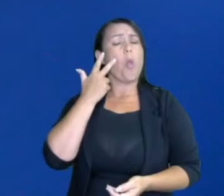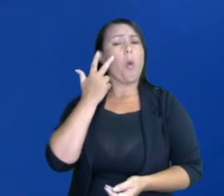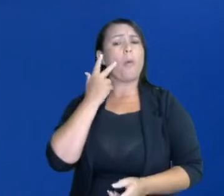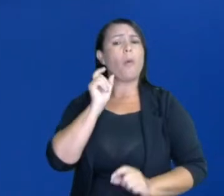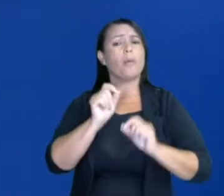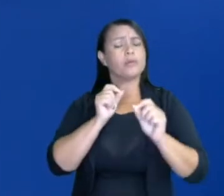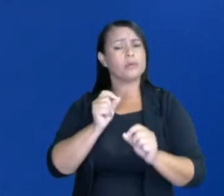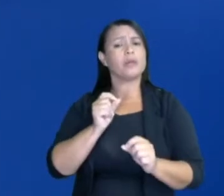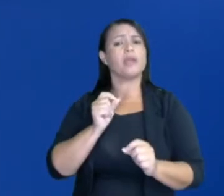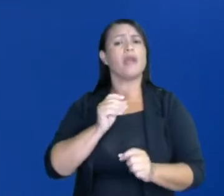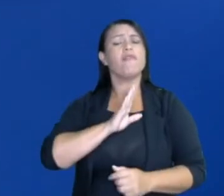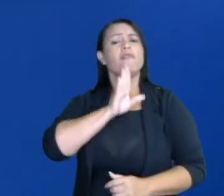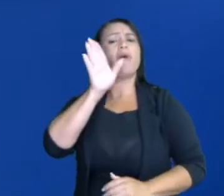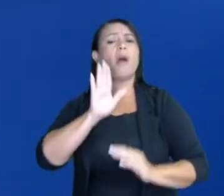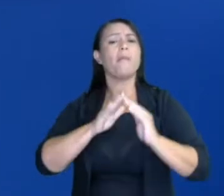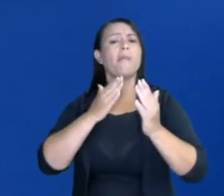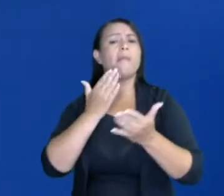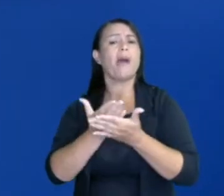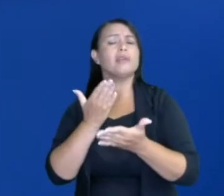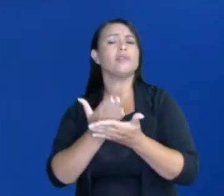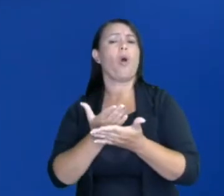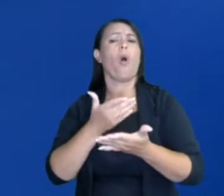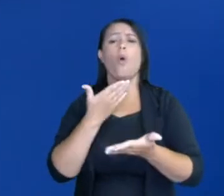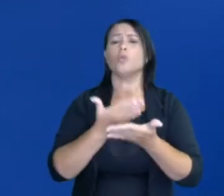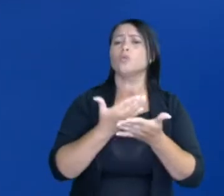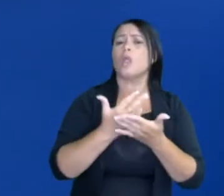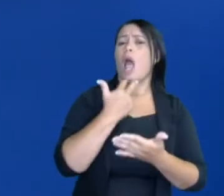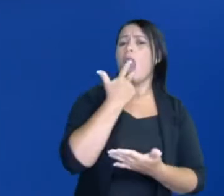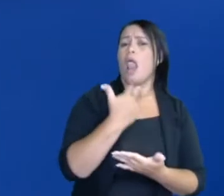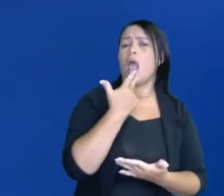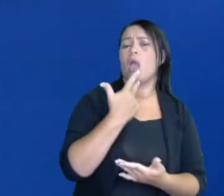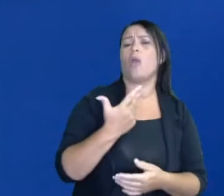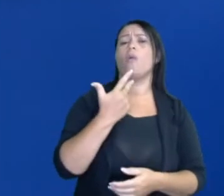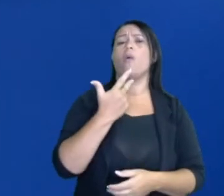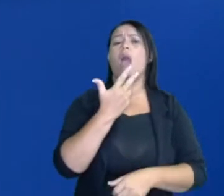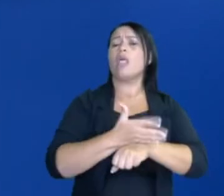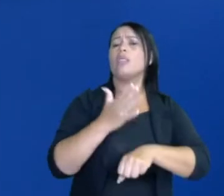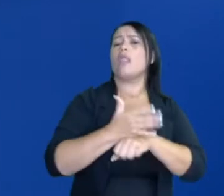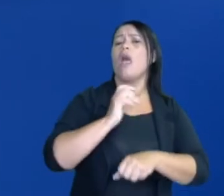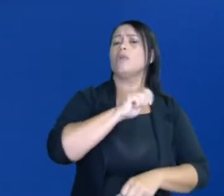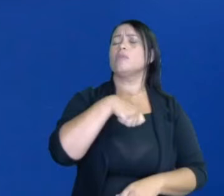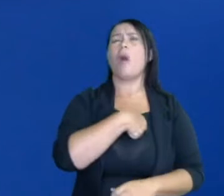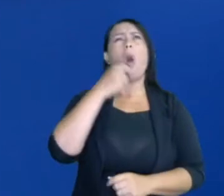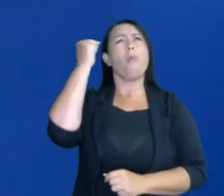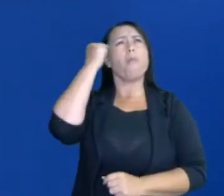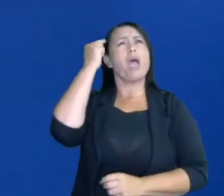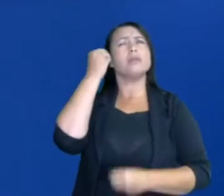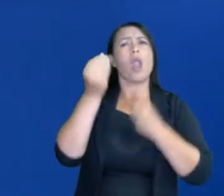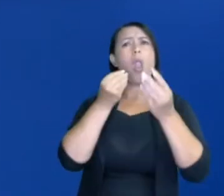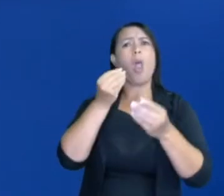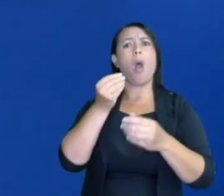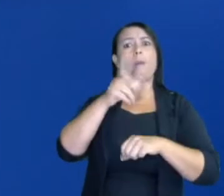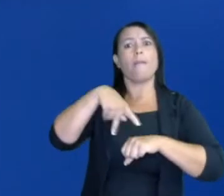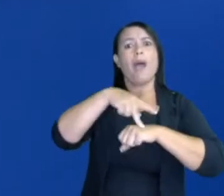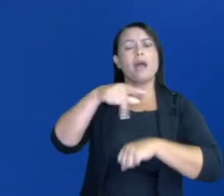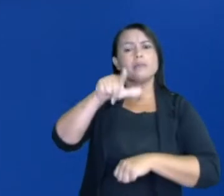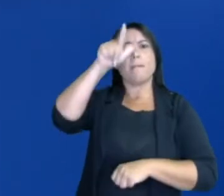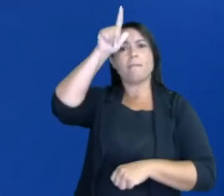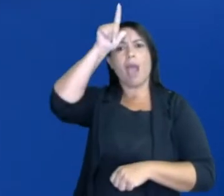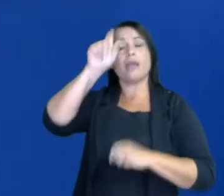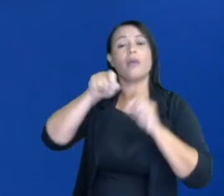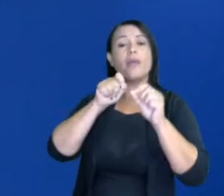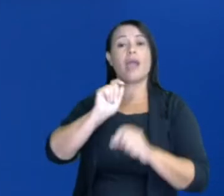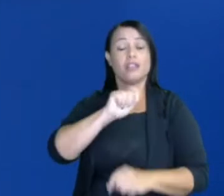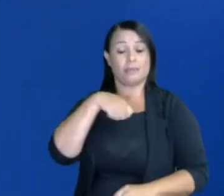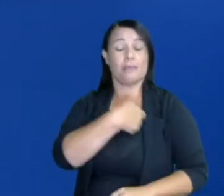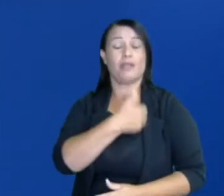Geralmente, quando a gente vai para a escola ou vai estudar o idioma que fala do espanhol, a gente pensa logo na Espanha. Mas a